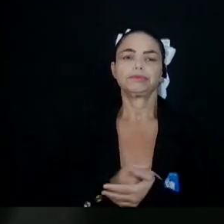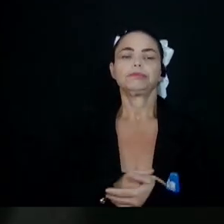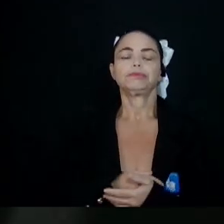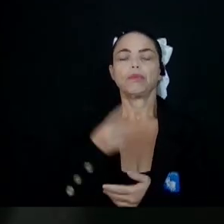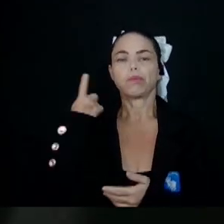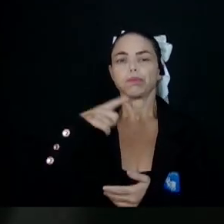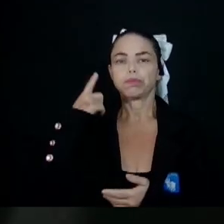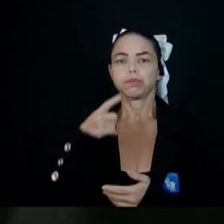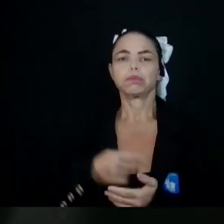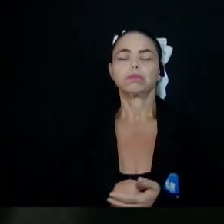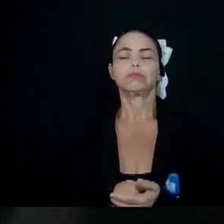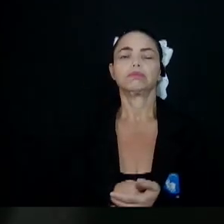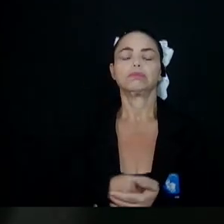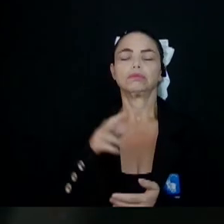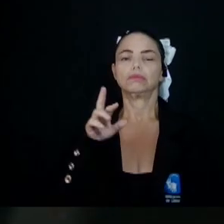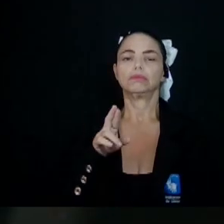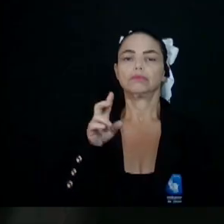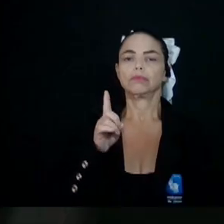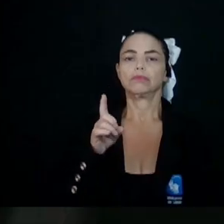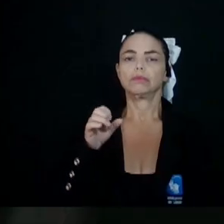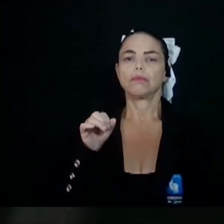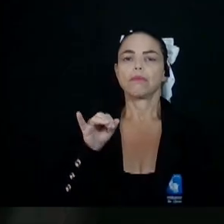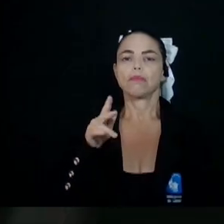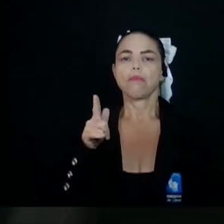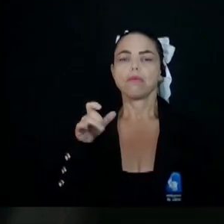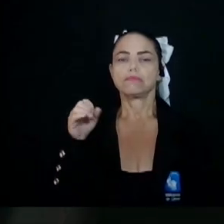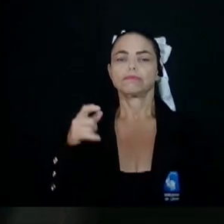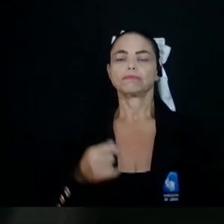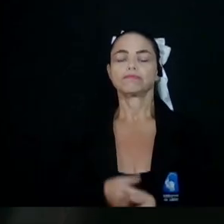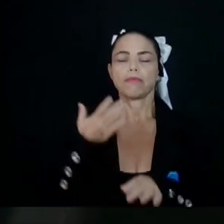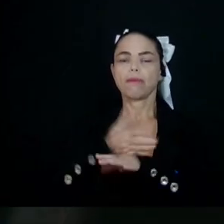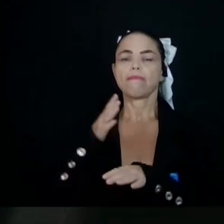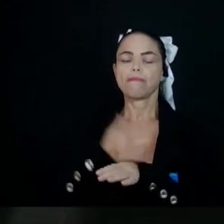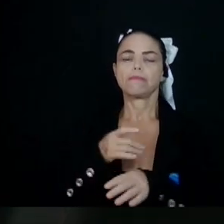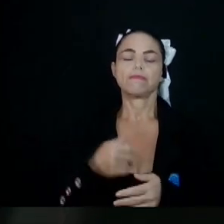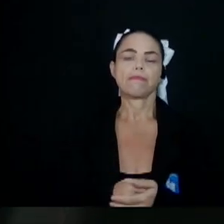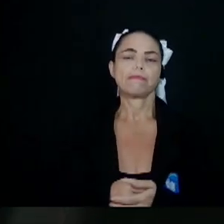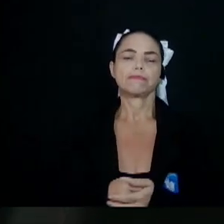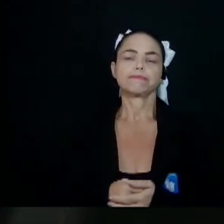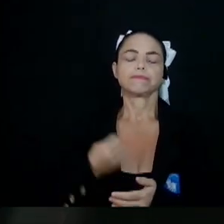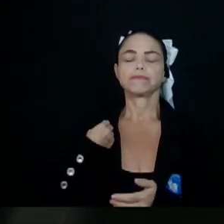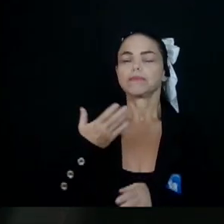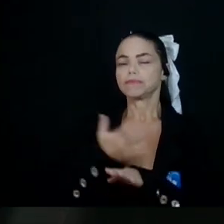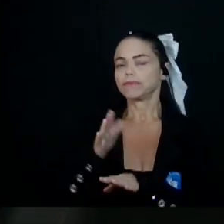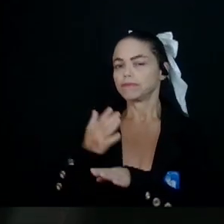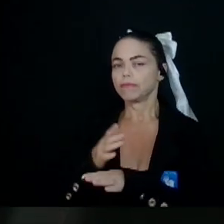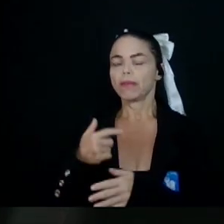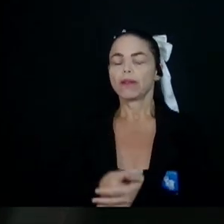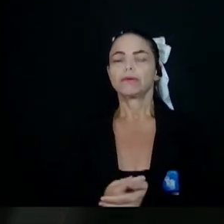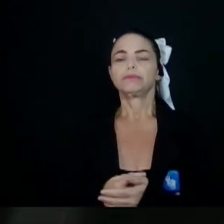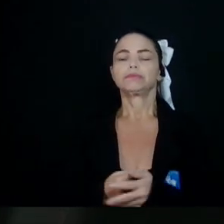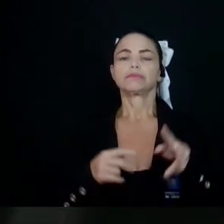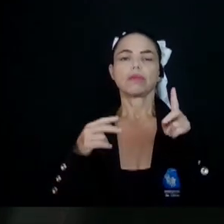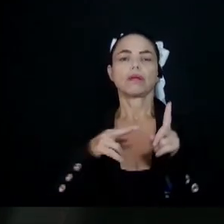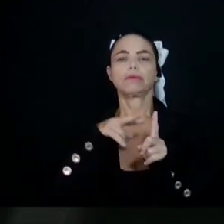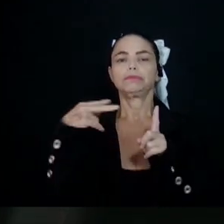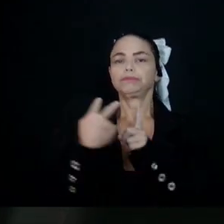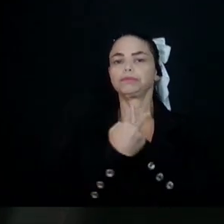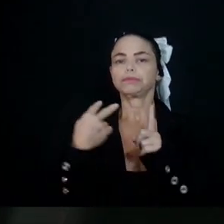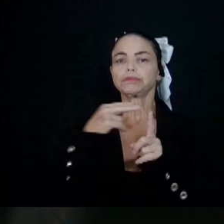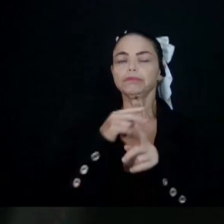advogado Rodrigo Canguçu. Ele já participou com a gente aqui no Estúdio Câmara, já participou no Ponto de Vista, doutor sempre